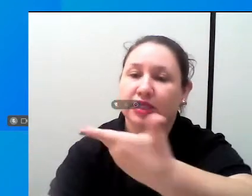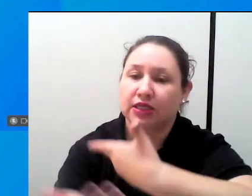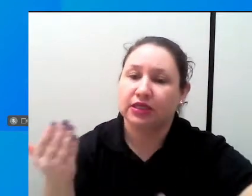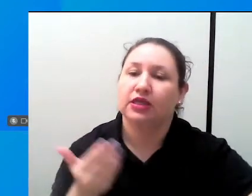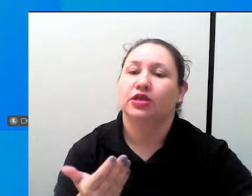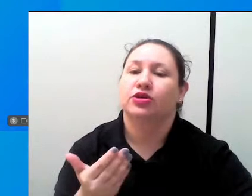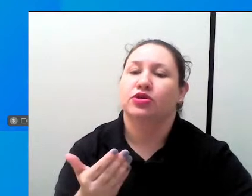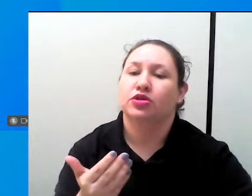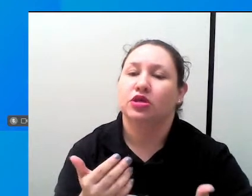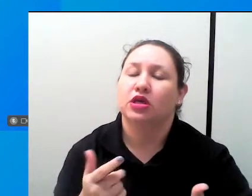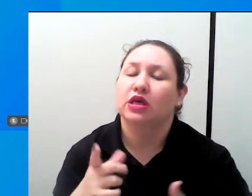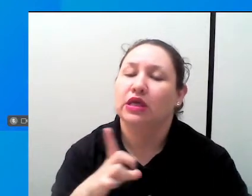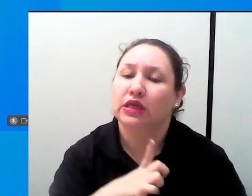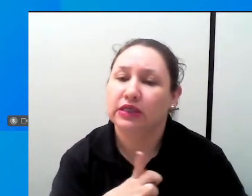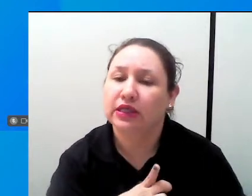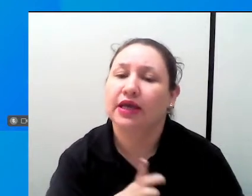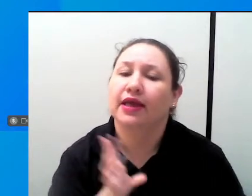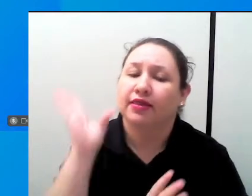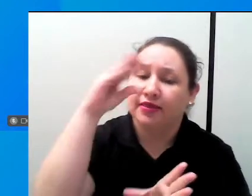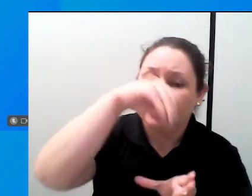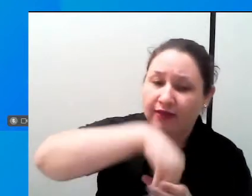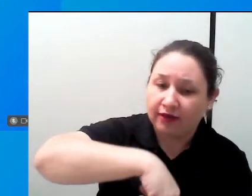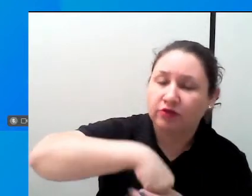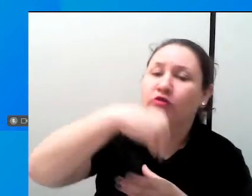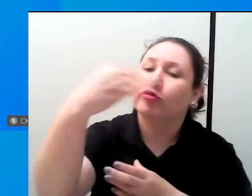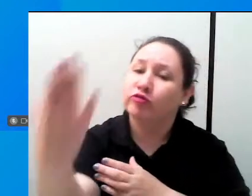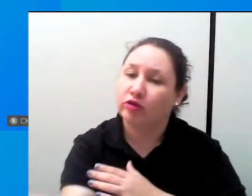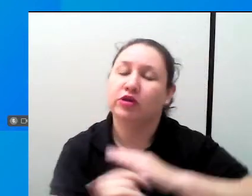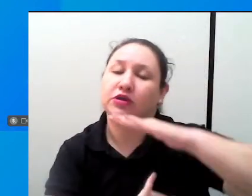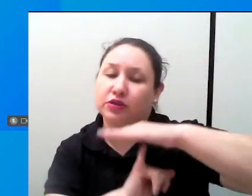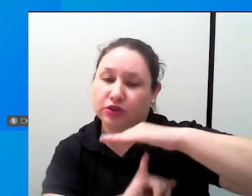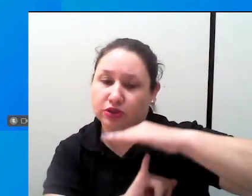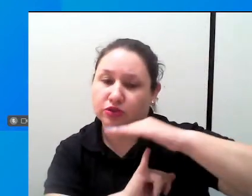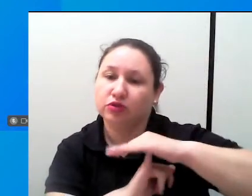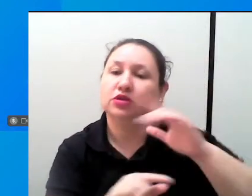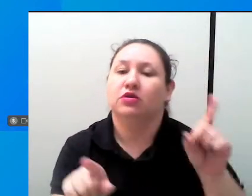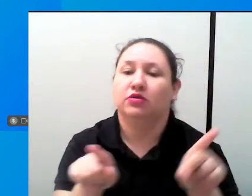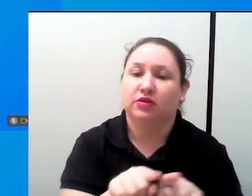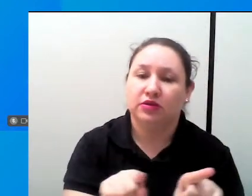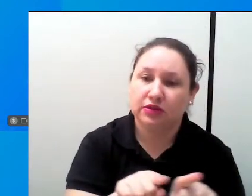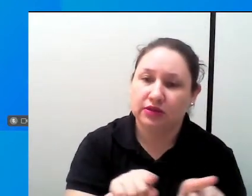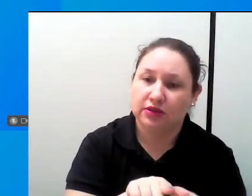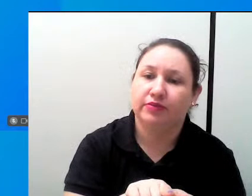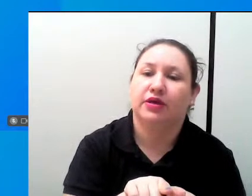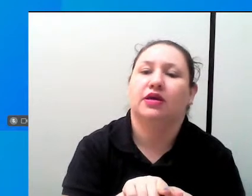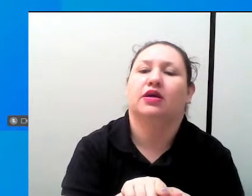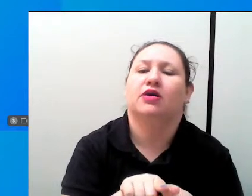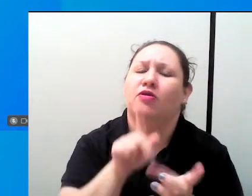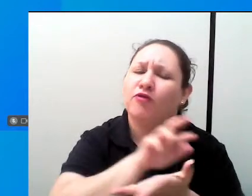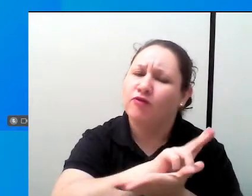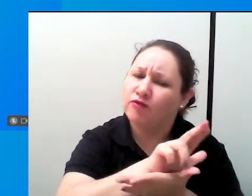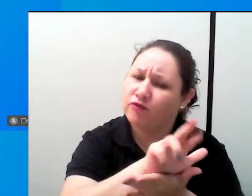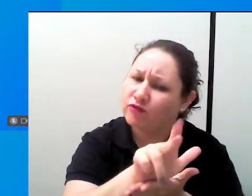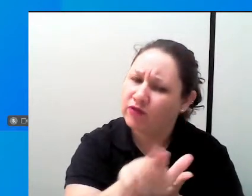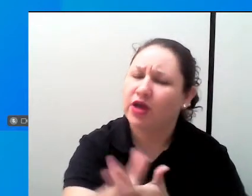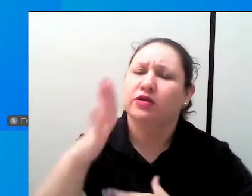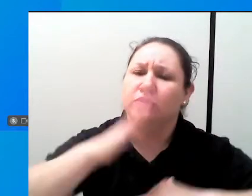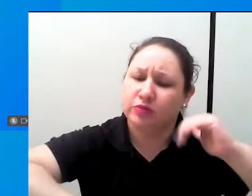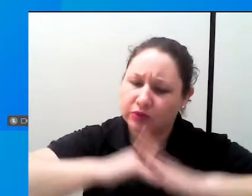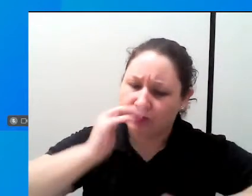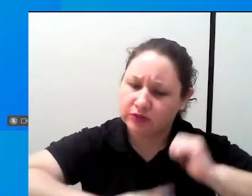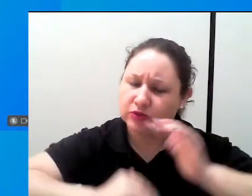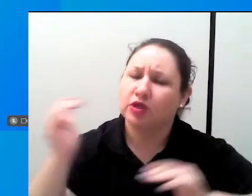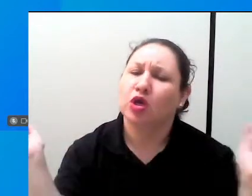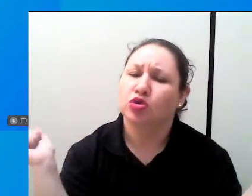horizontal, democrática, eu diria interdisciplinar, transdisciplinar e